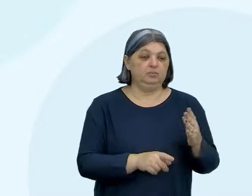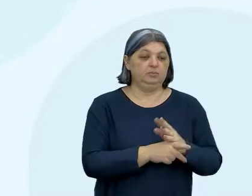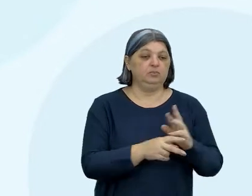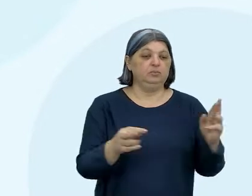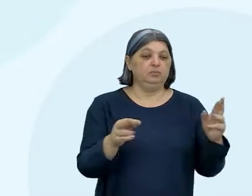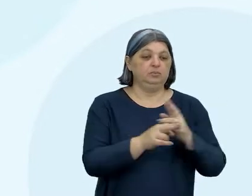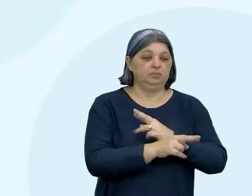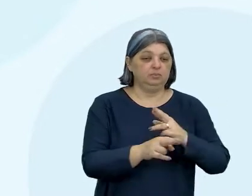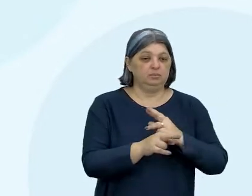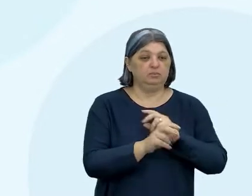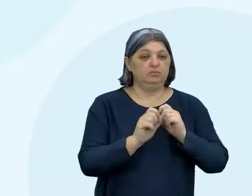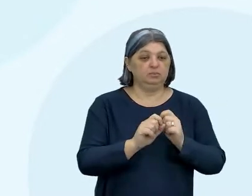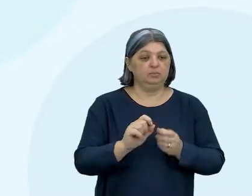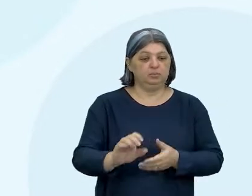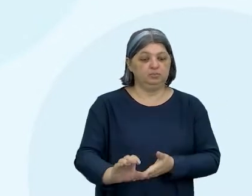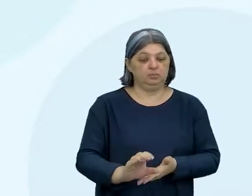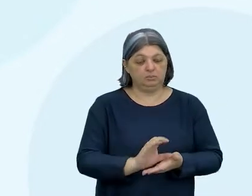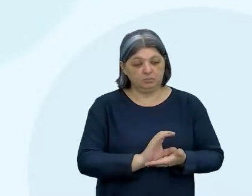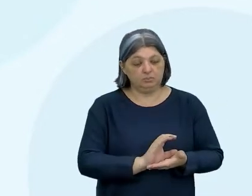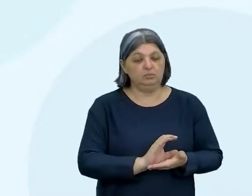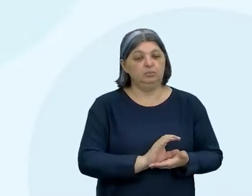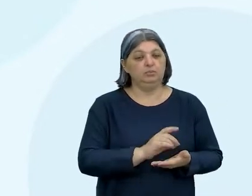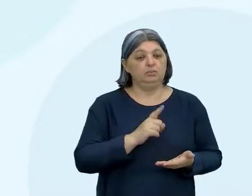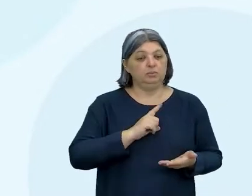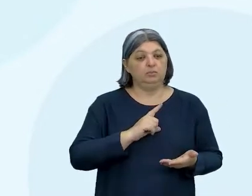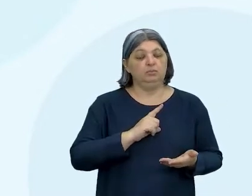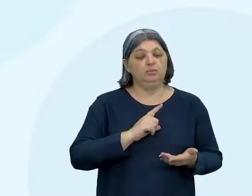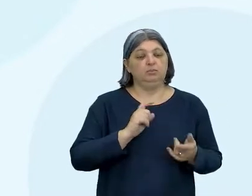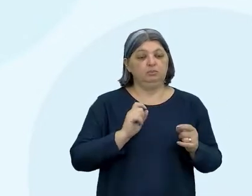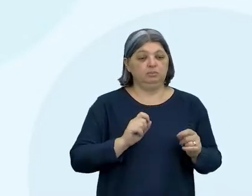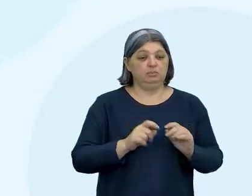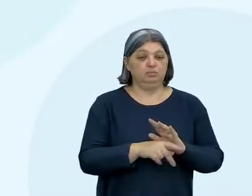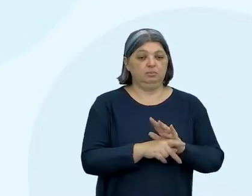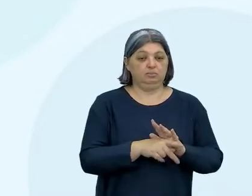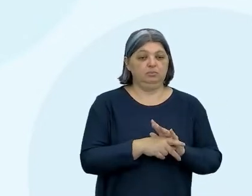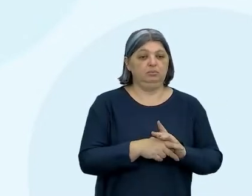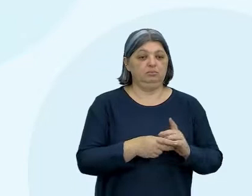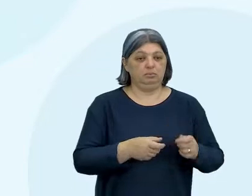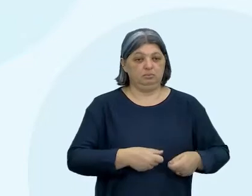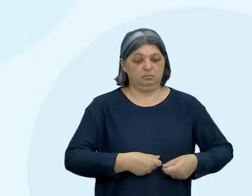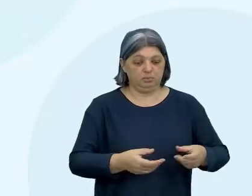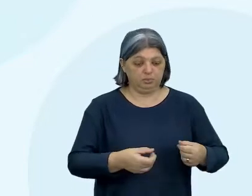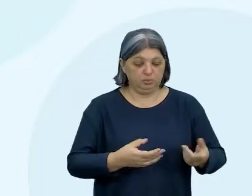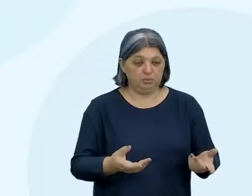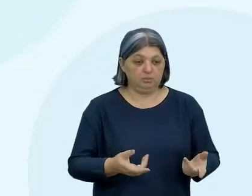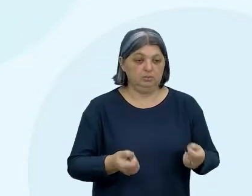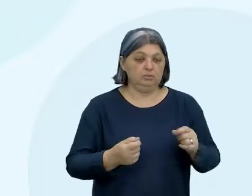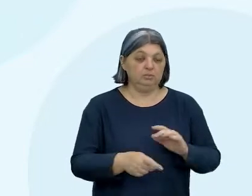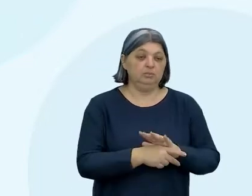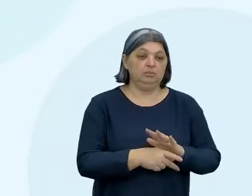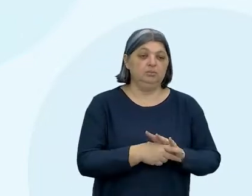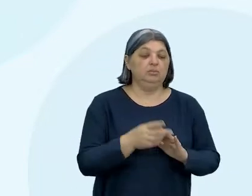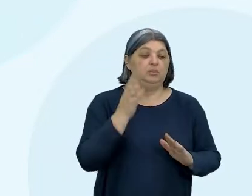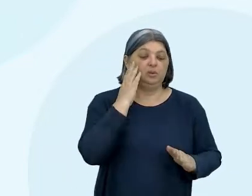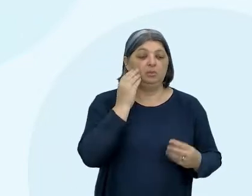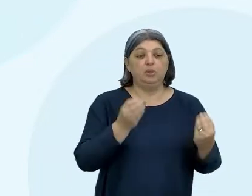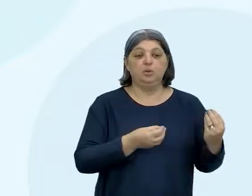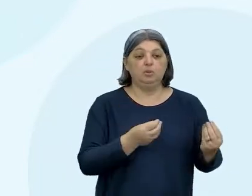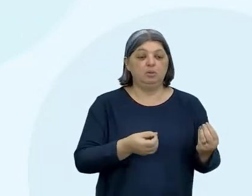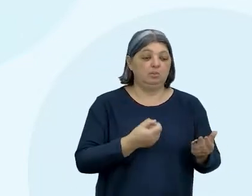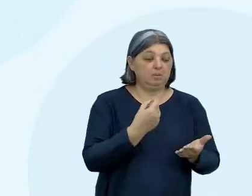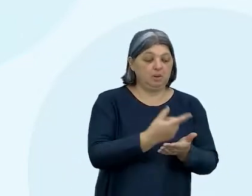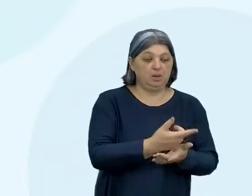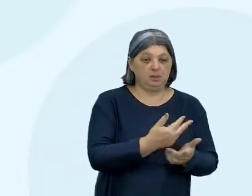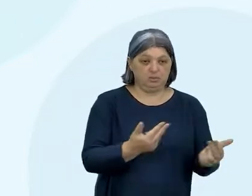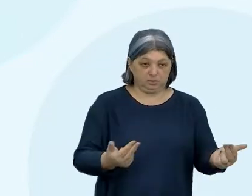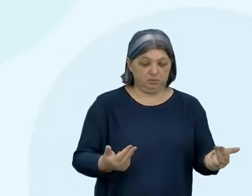que se recebe e o que se tem. Se a gente equilibrar aí a receita e a despesa, talvez a gente